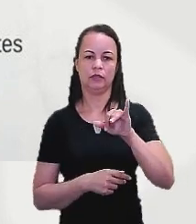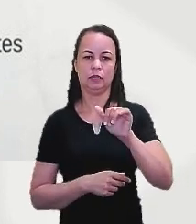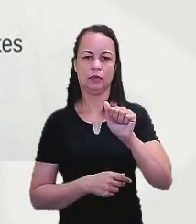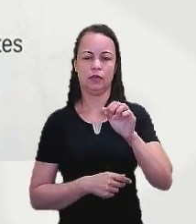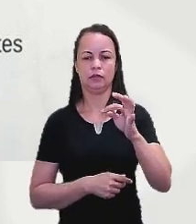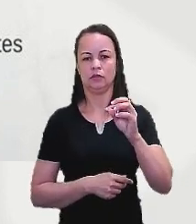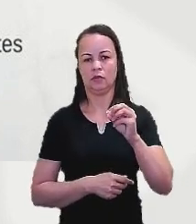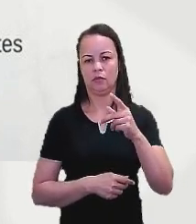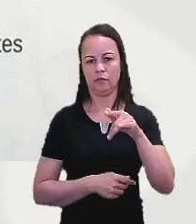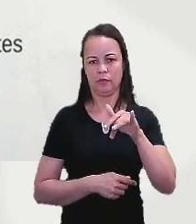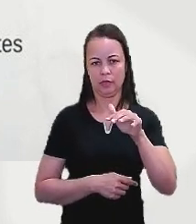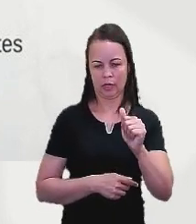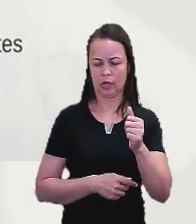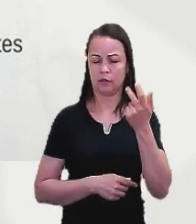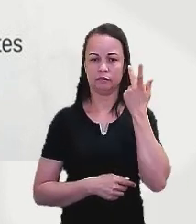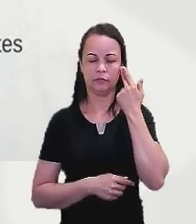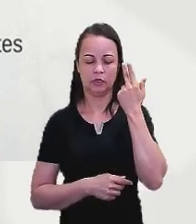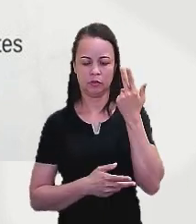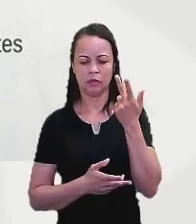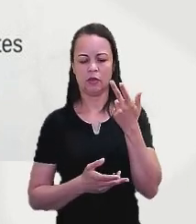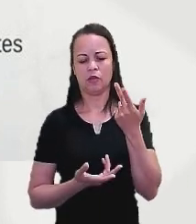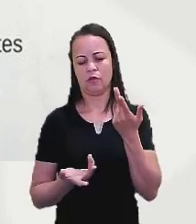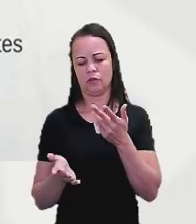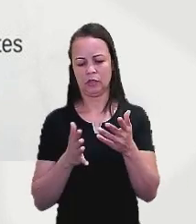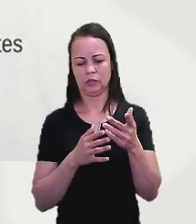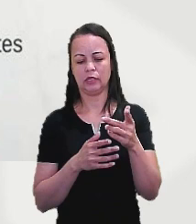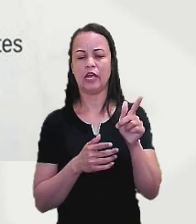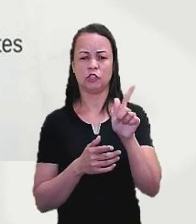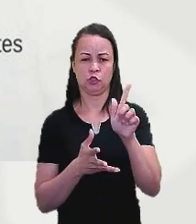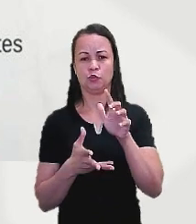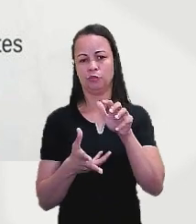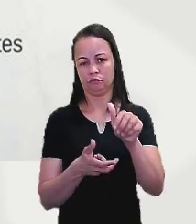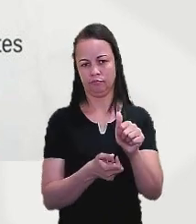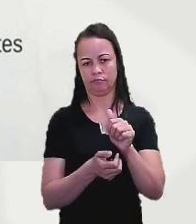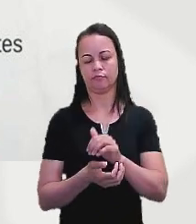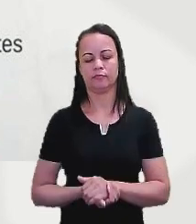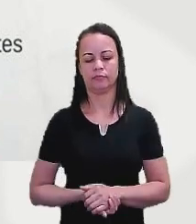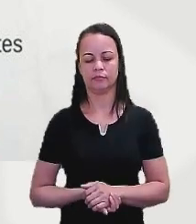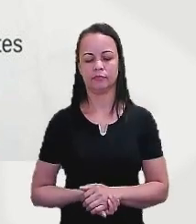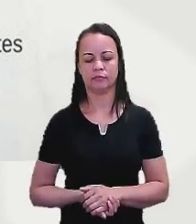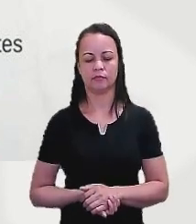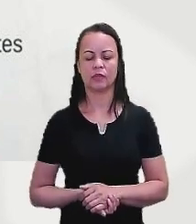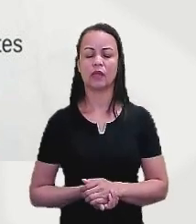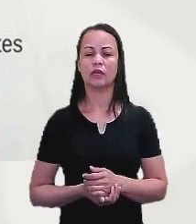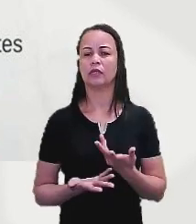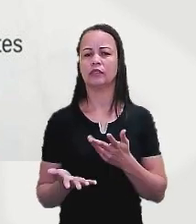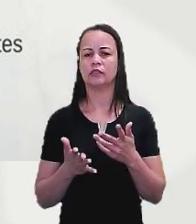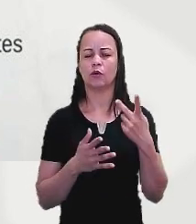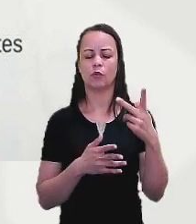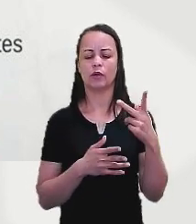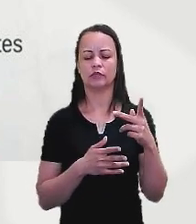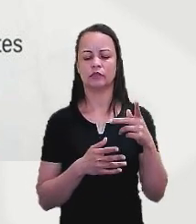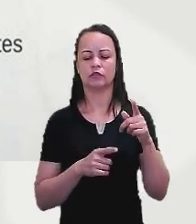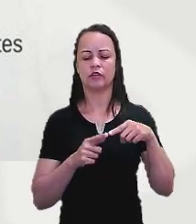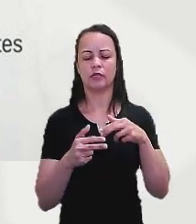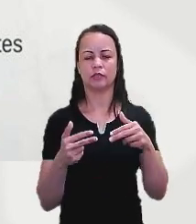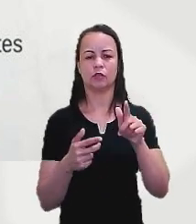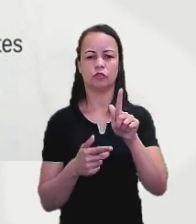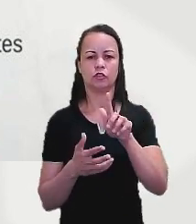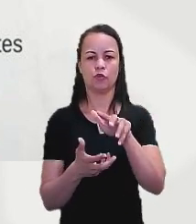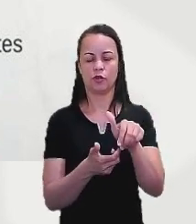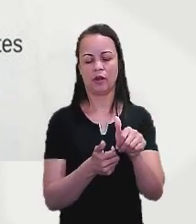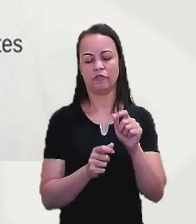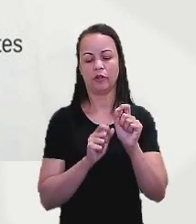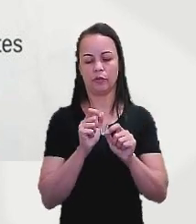diatópica, né, que é mais comum chamar de variação geográfica, né? O que é isso, uma variação geográfica?